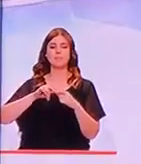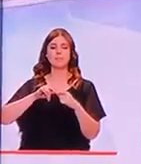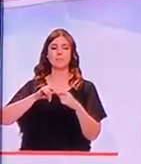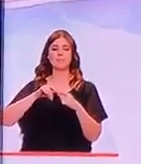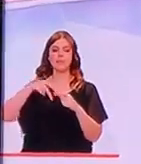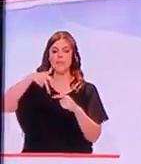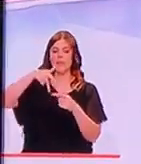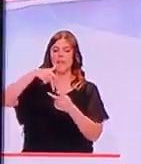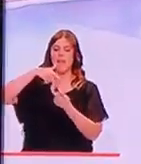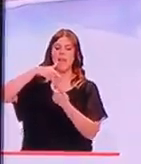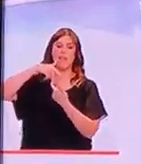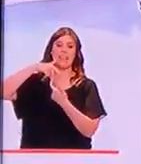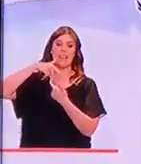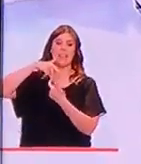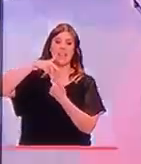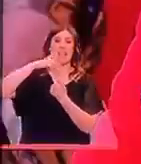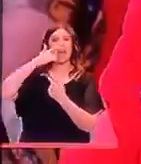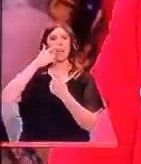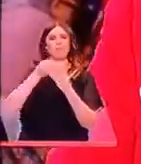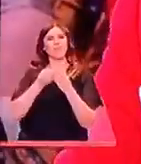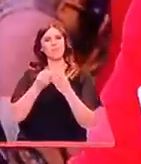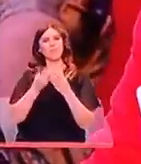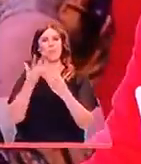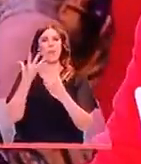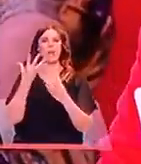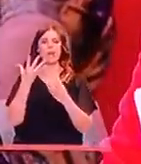exatamente aqui apareceu